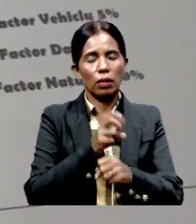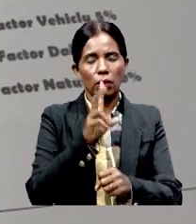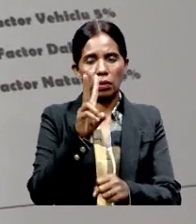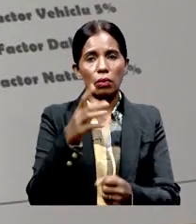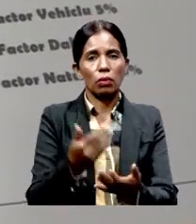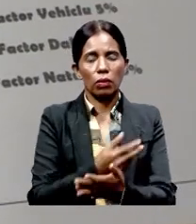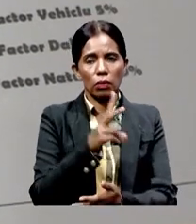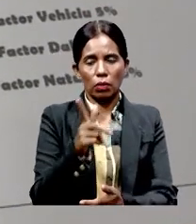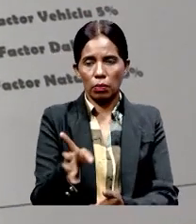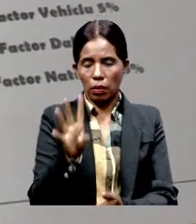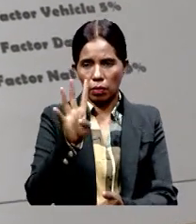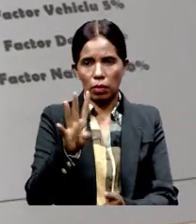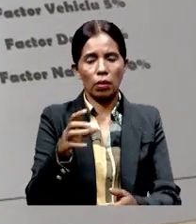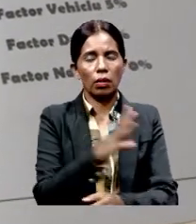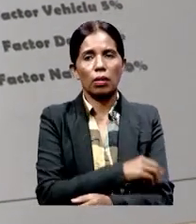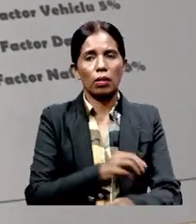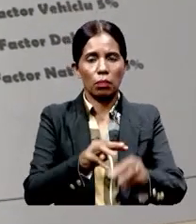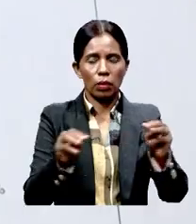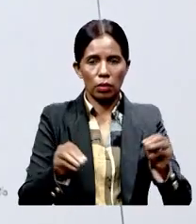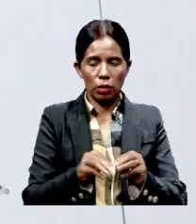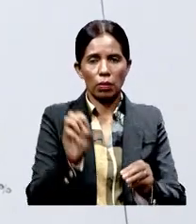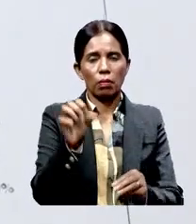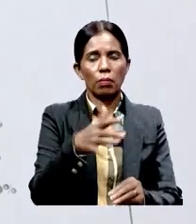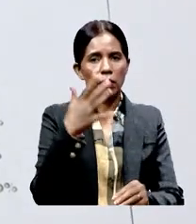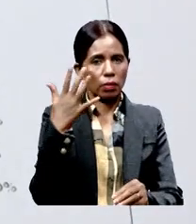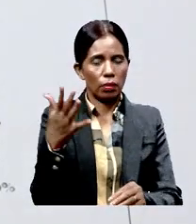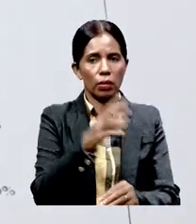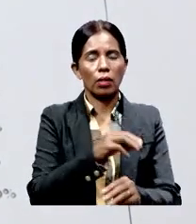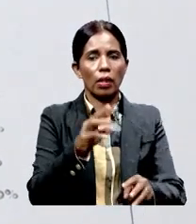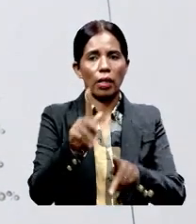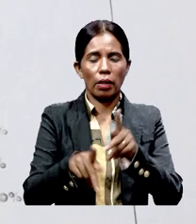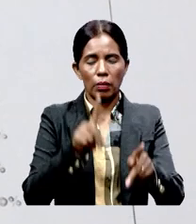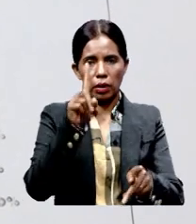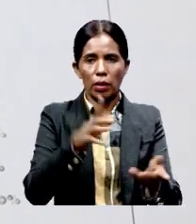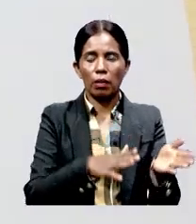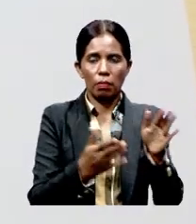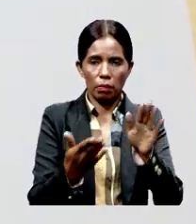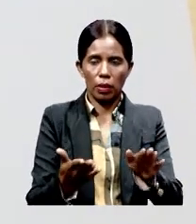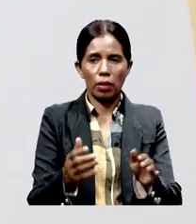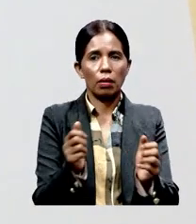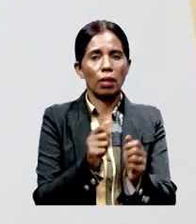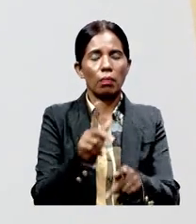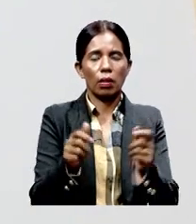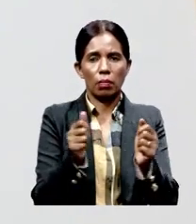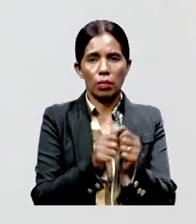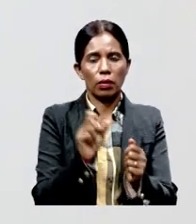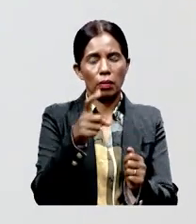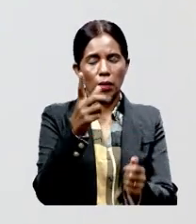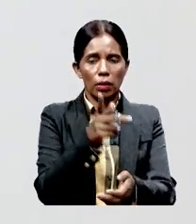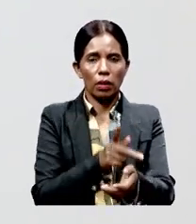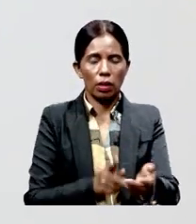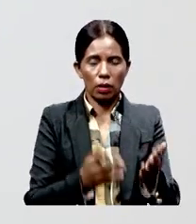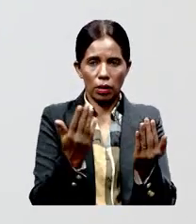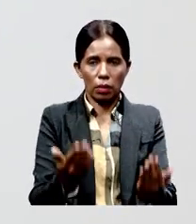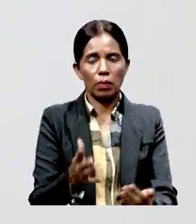moço acidente de tráfego e a município Sanur Resinghat, neve resulta em manain ida la convida, no nain Sanur Resinghida cane grave, nain limanulu